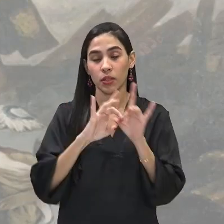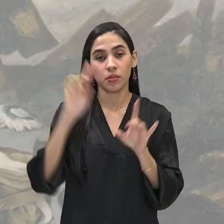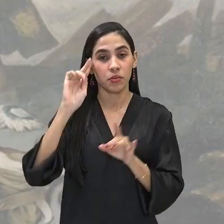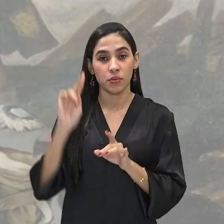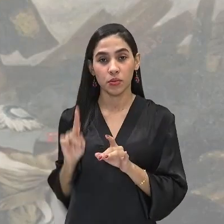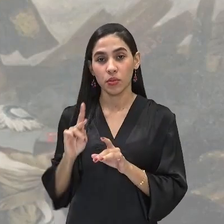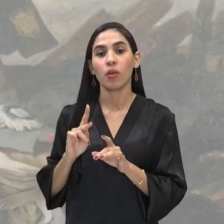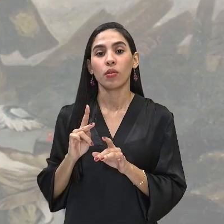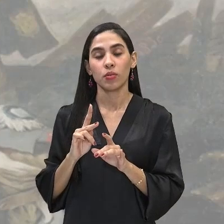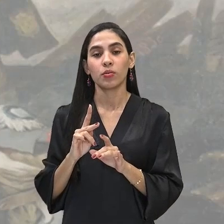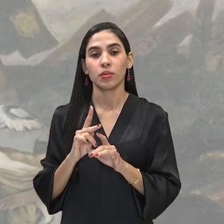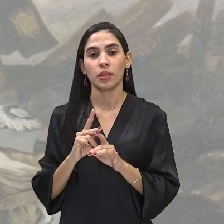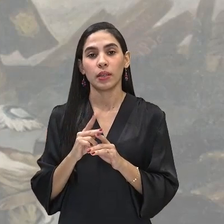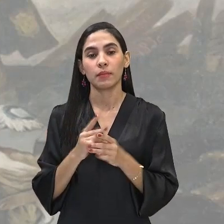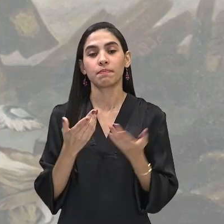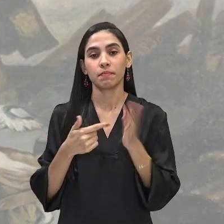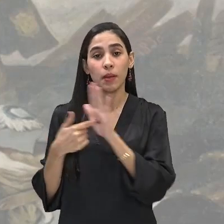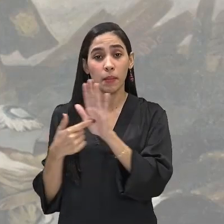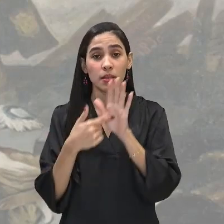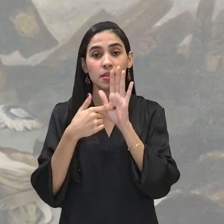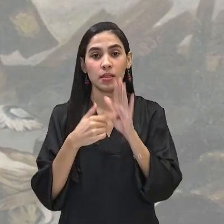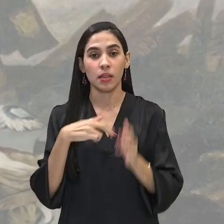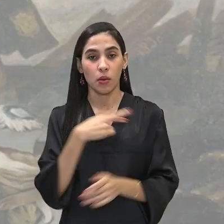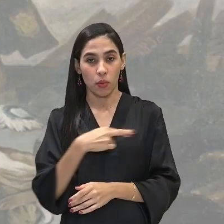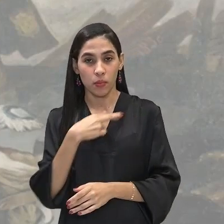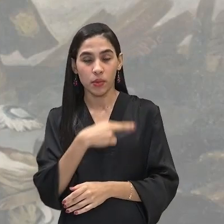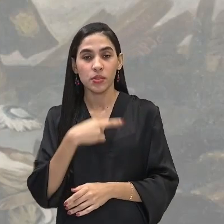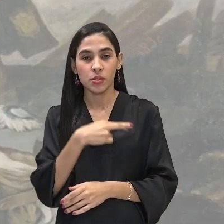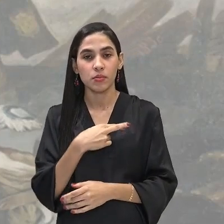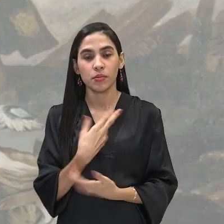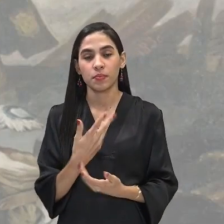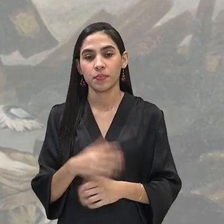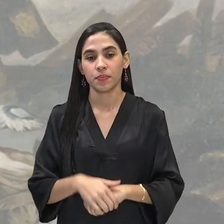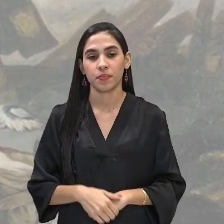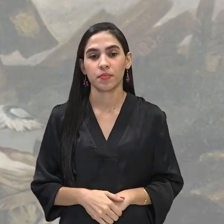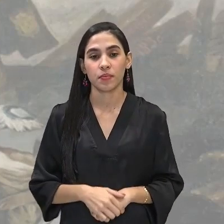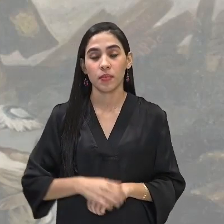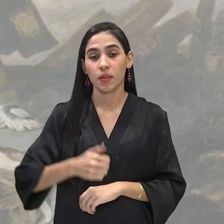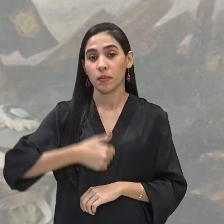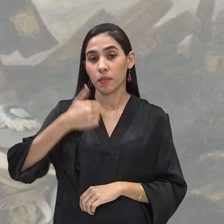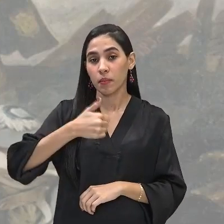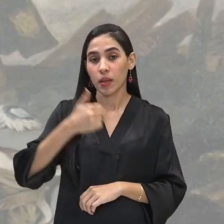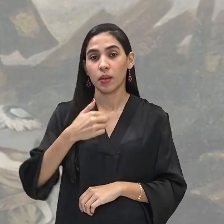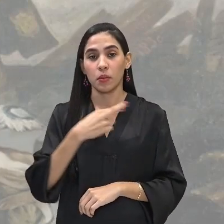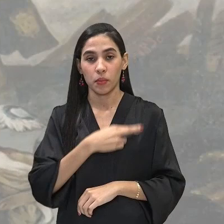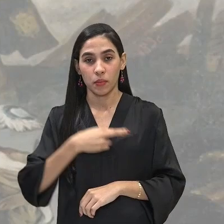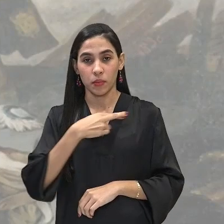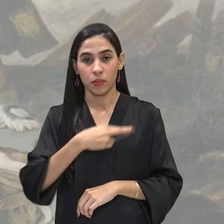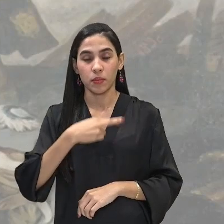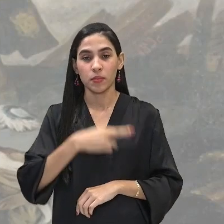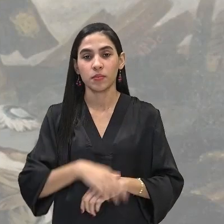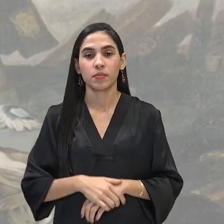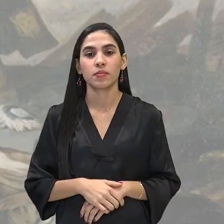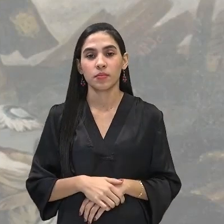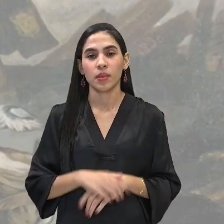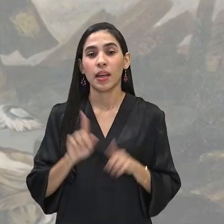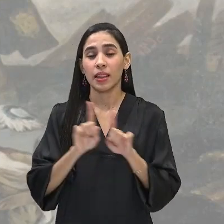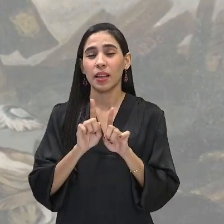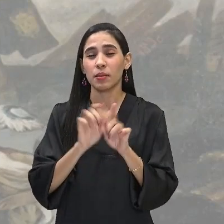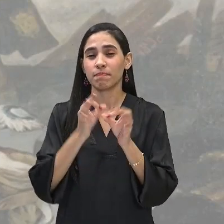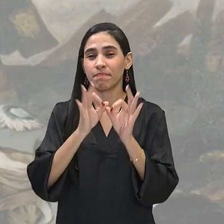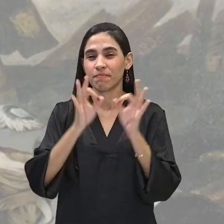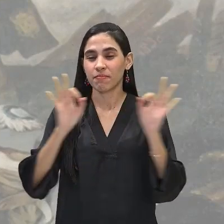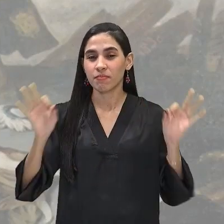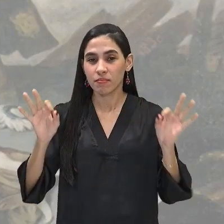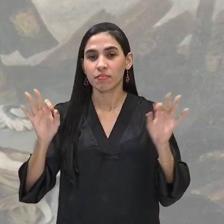o romantismo. Então, e o que ele é em si. Primeiro, que o romantismo é muito amplo, é um